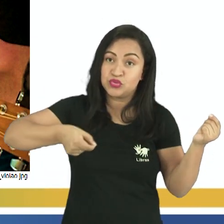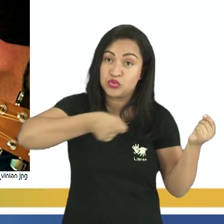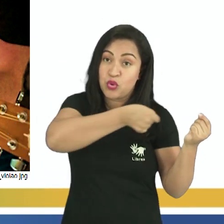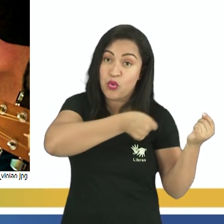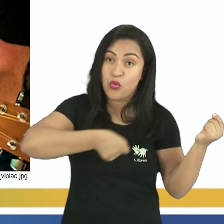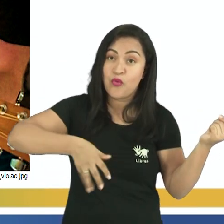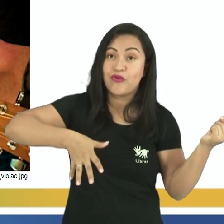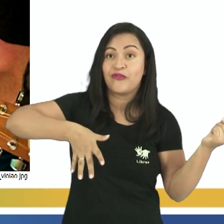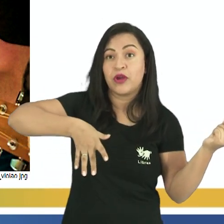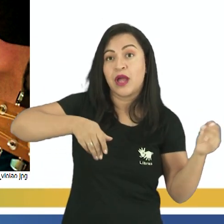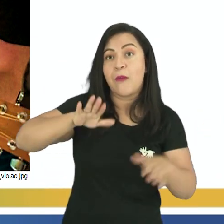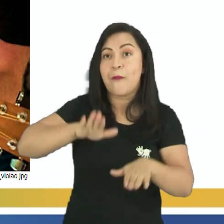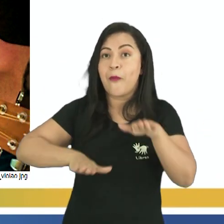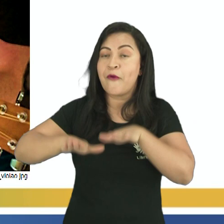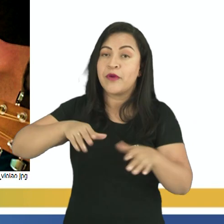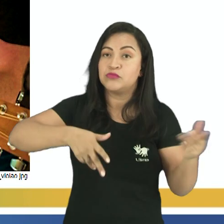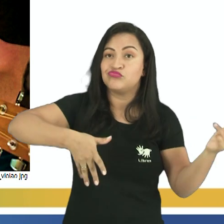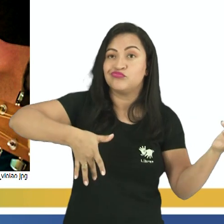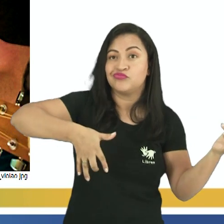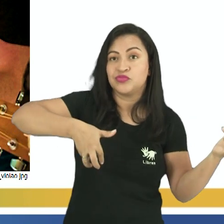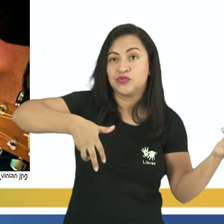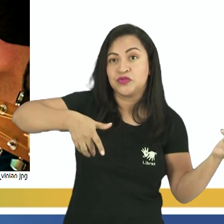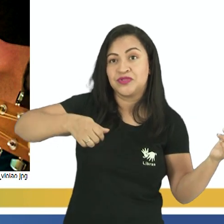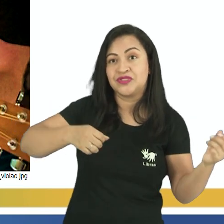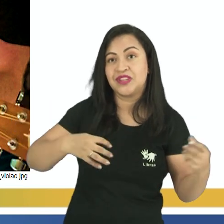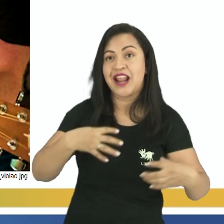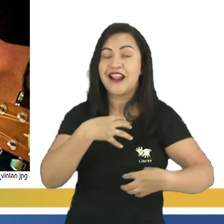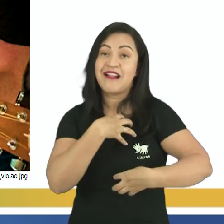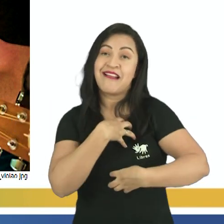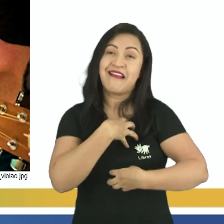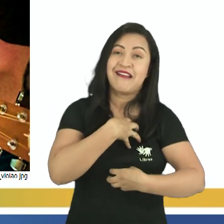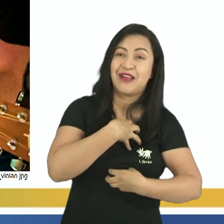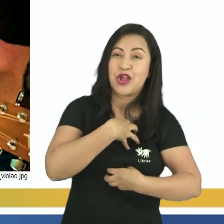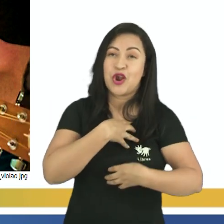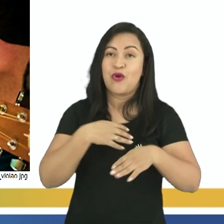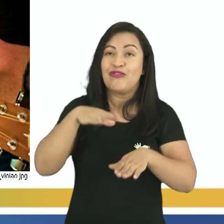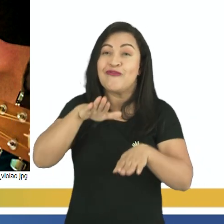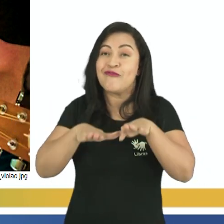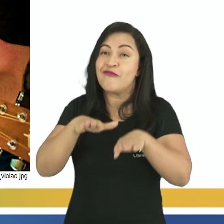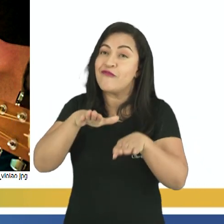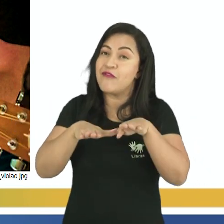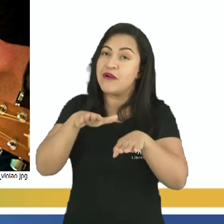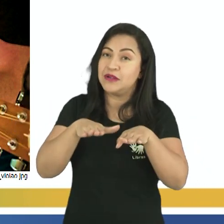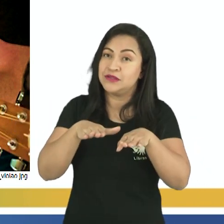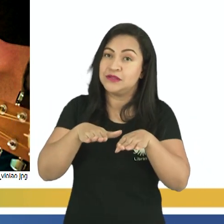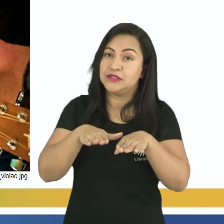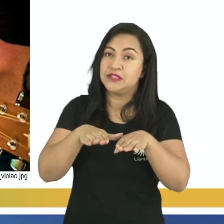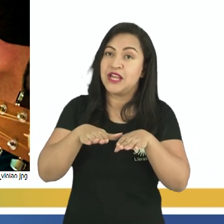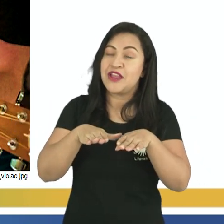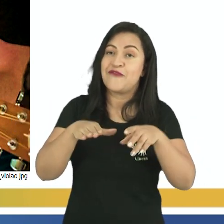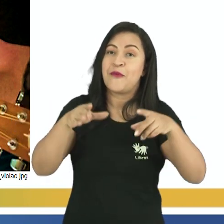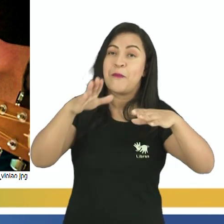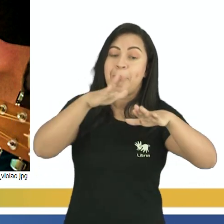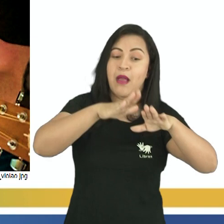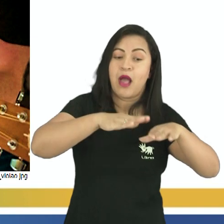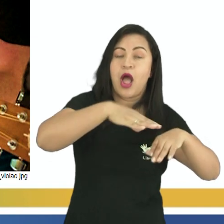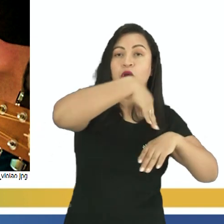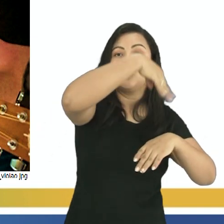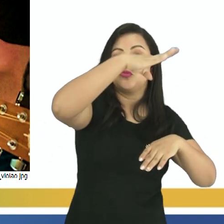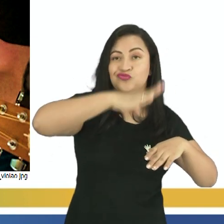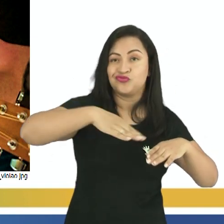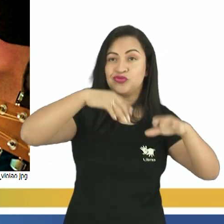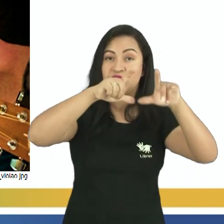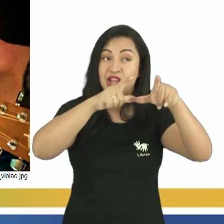sendo movimentadas, elas causam vibrações que vão propagar no ar e vão